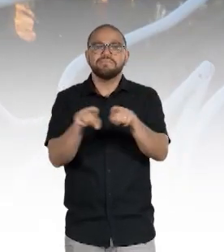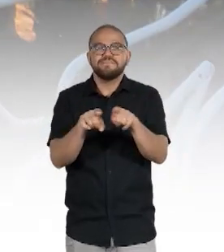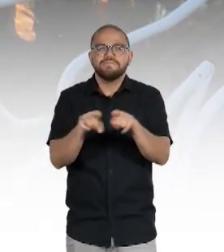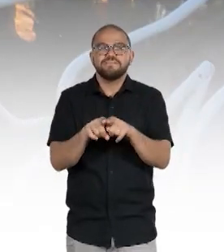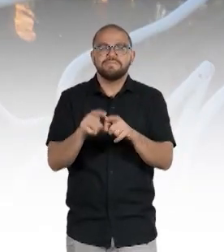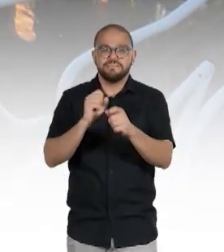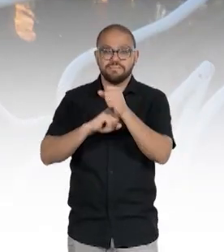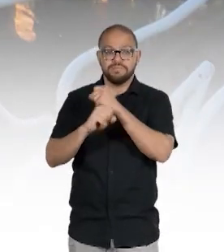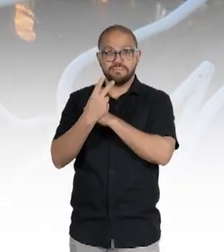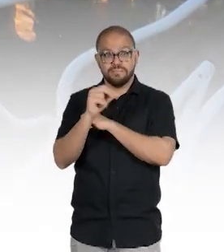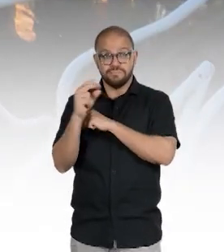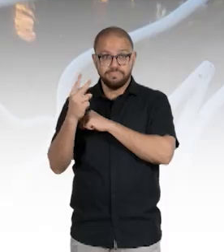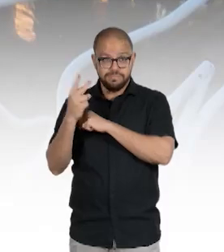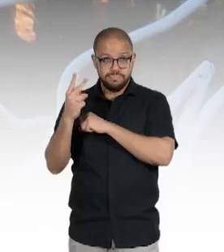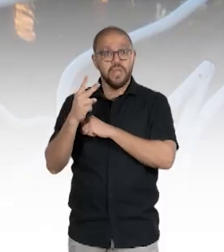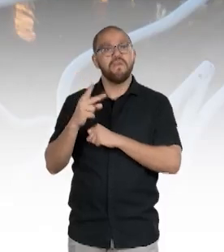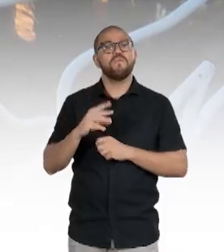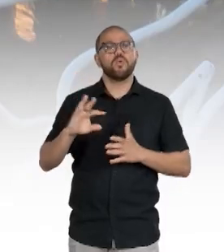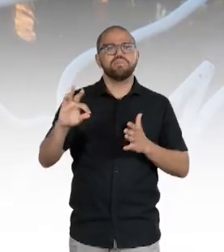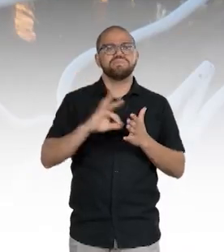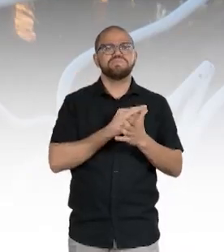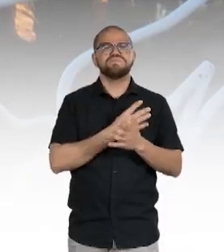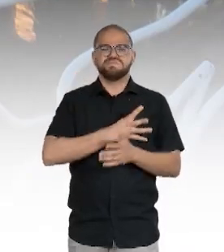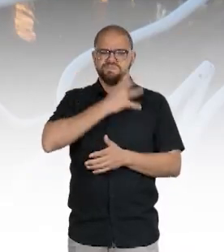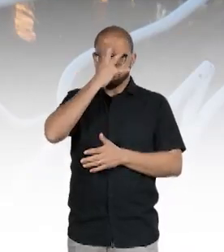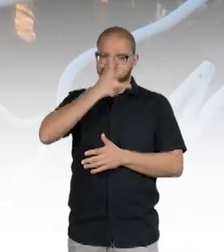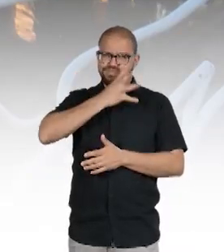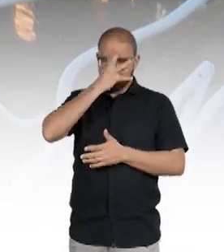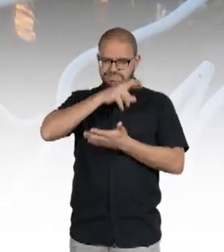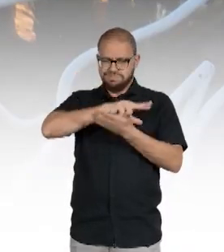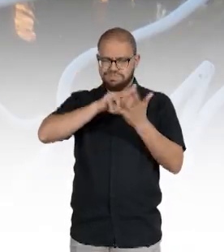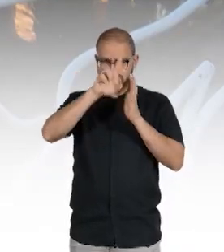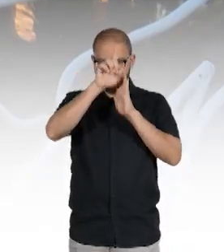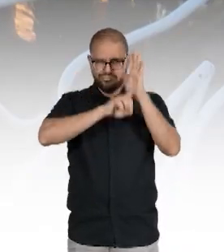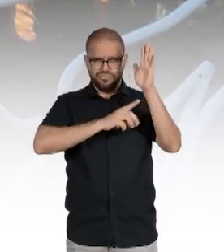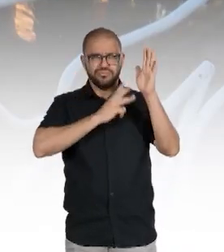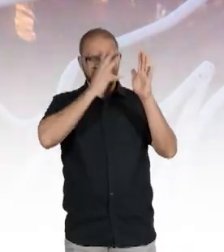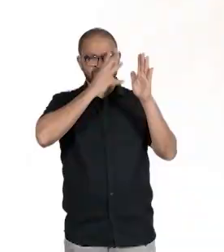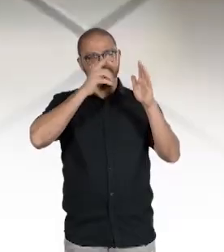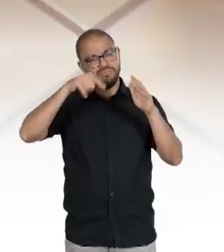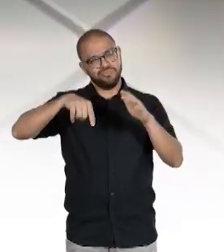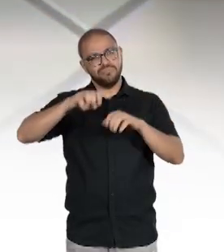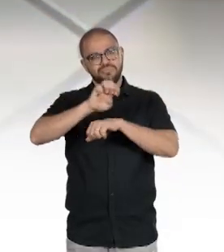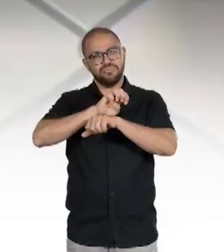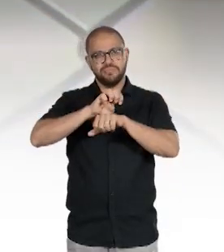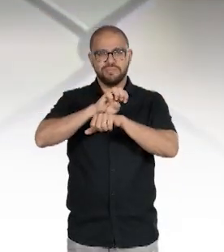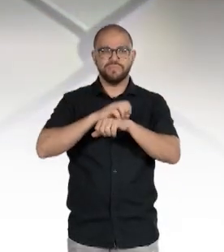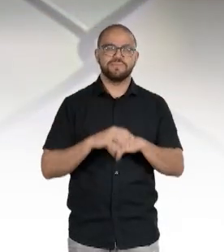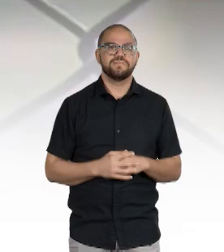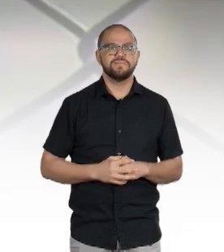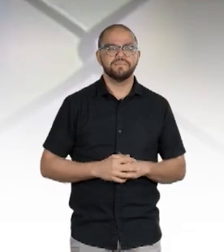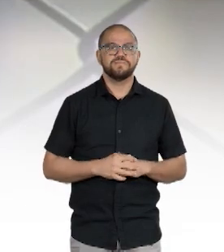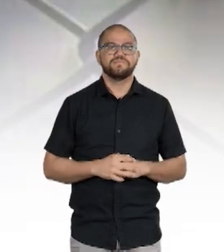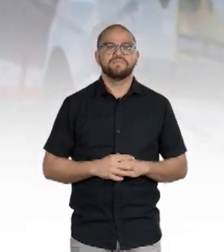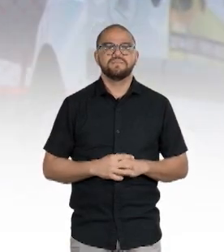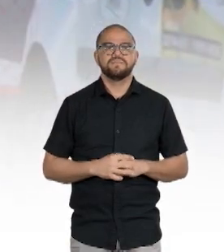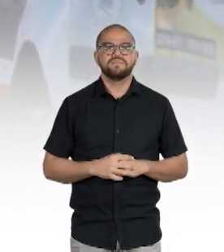porque em 2022 foram registradas violações graves desses direitos no estado.